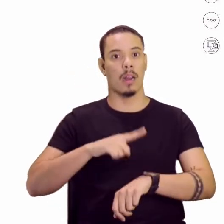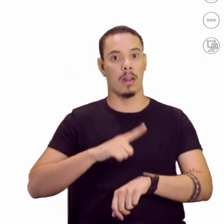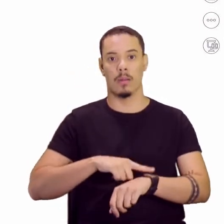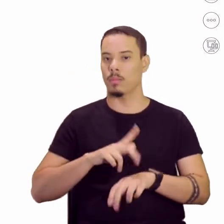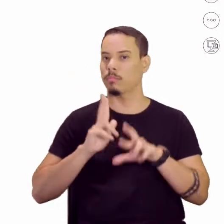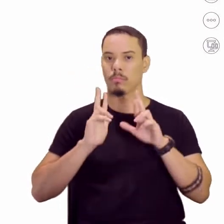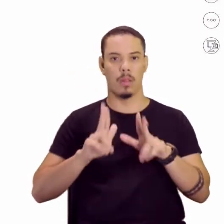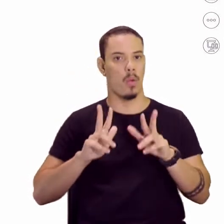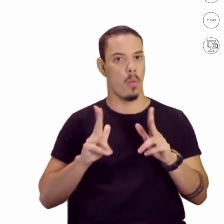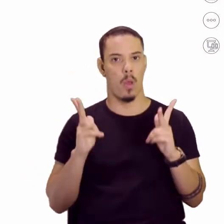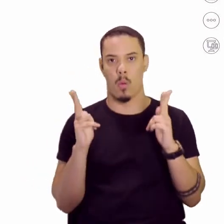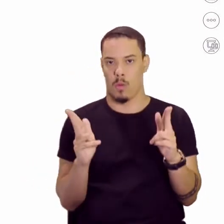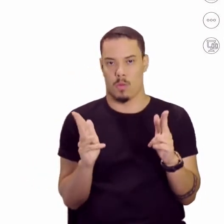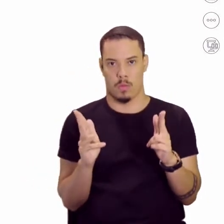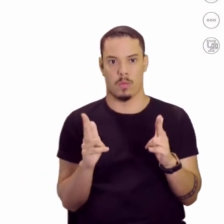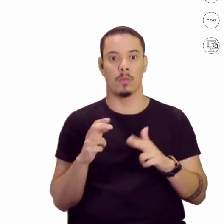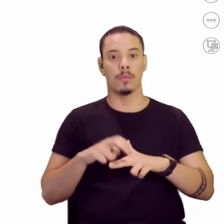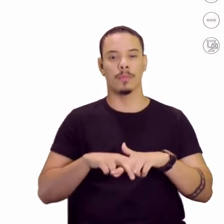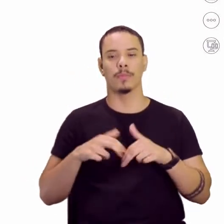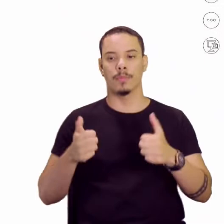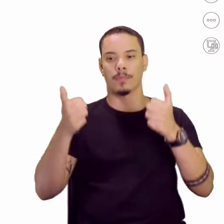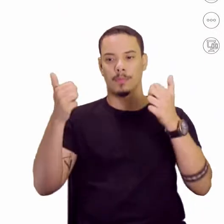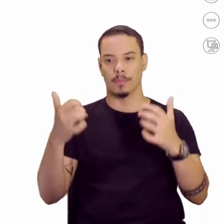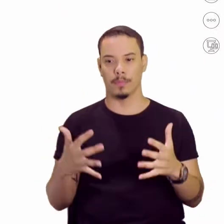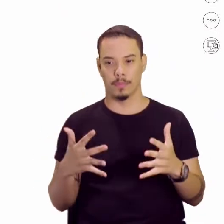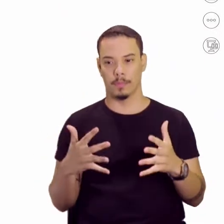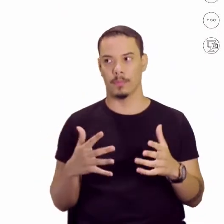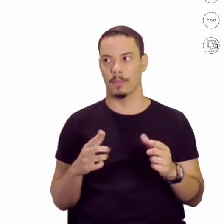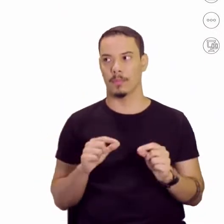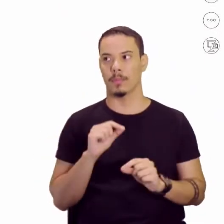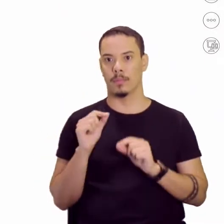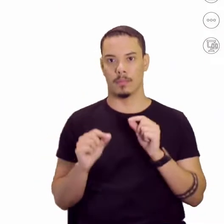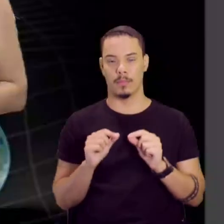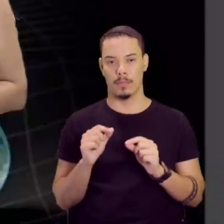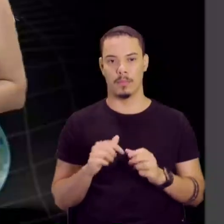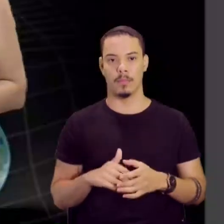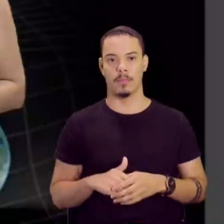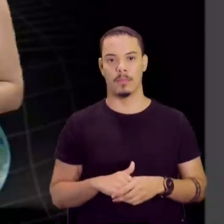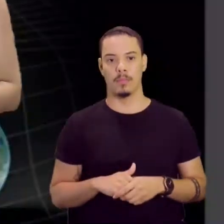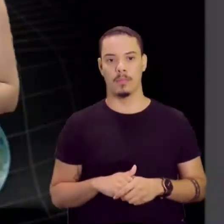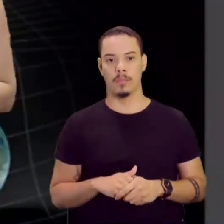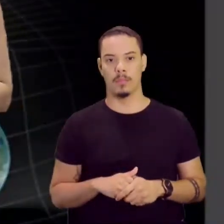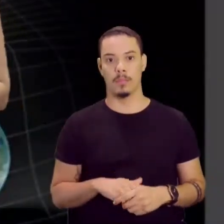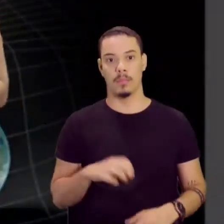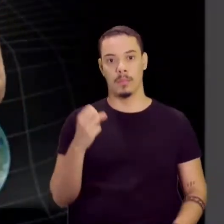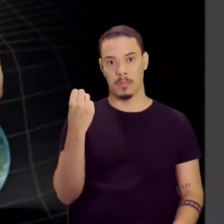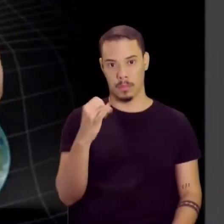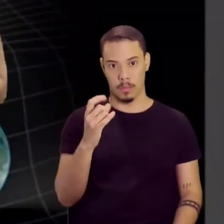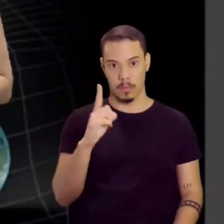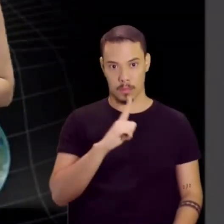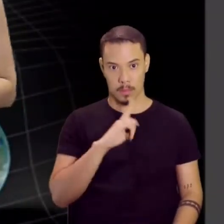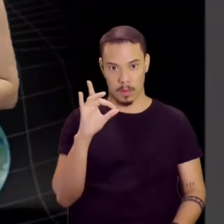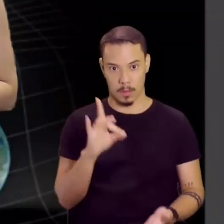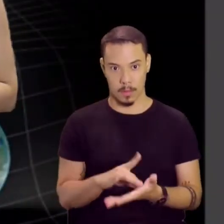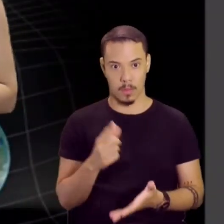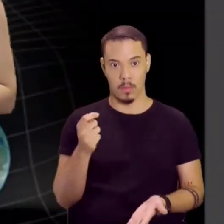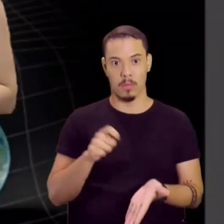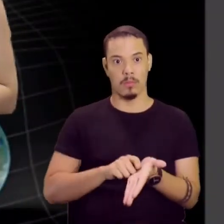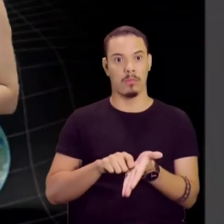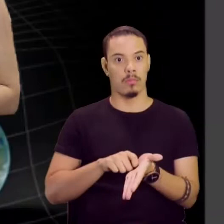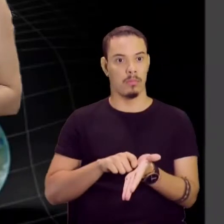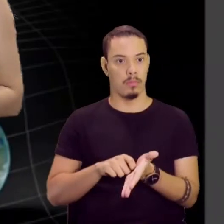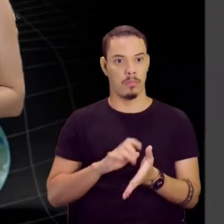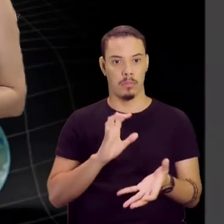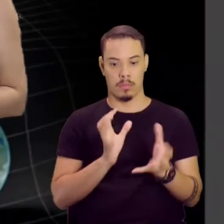seriam iguais. Então ele dizia o seguinte, olha aqui pessoal, se eu tiver, na verdade, uma borracha